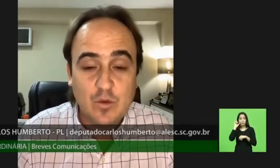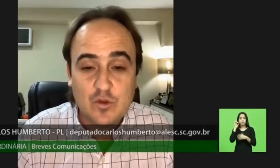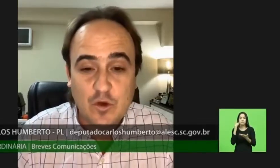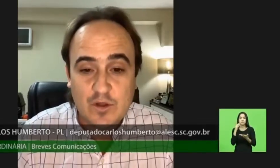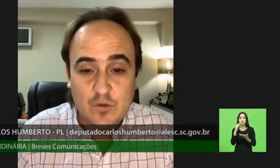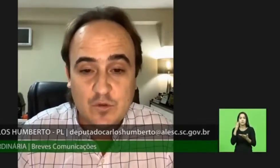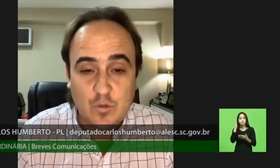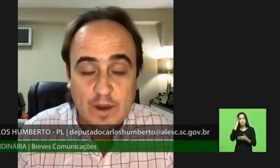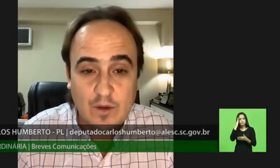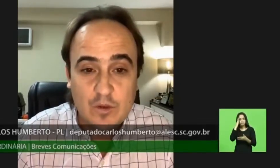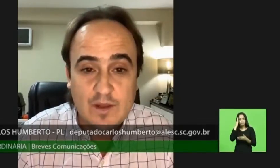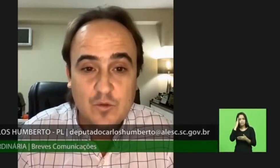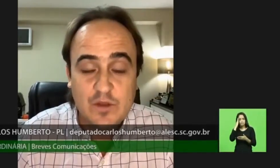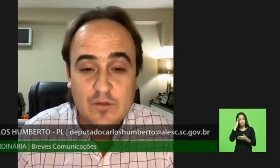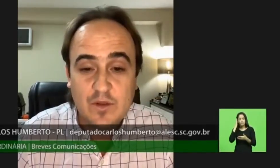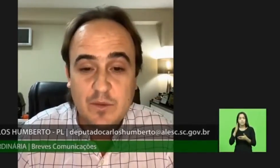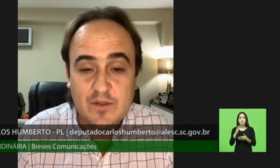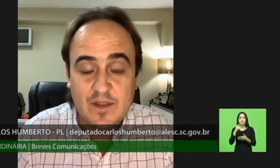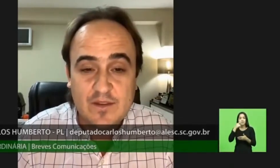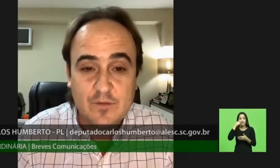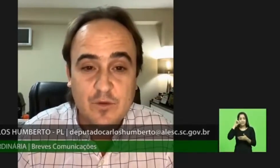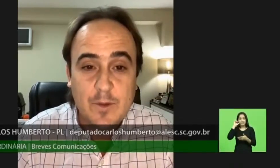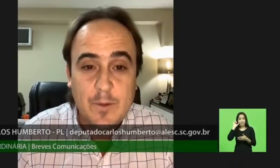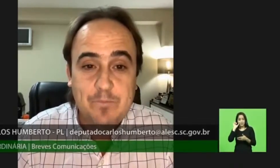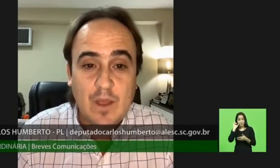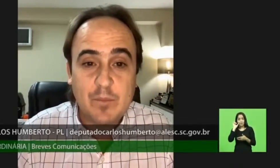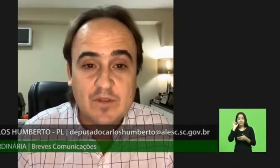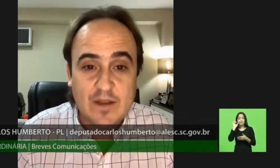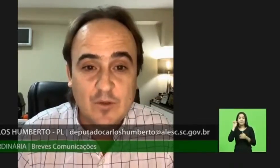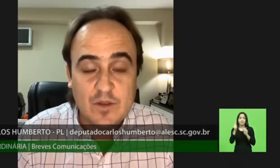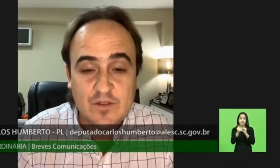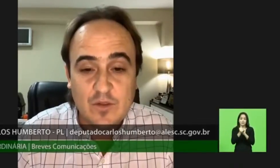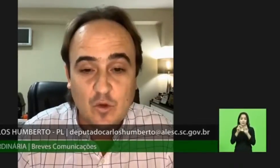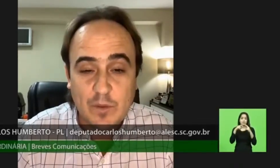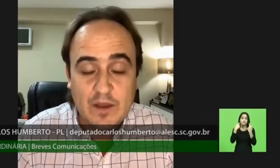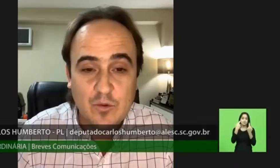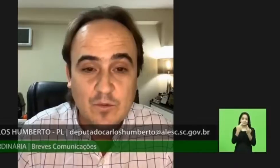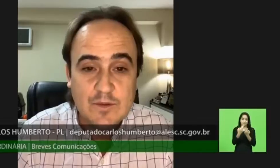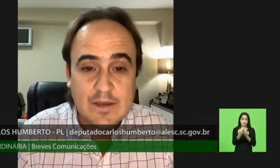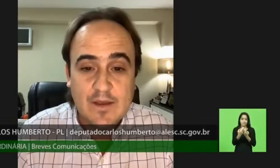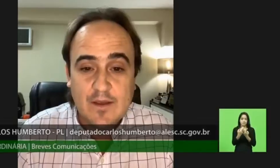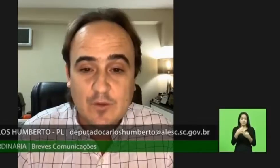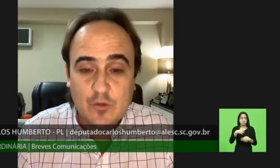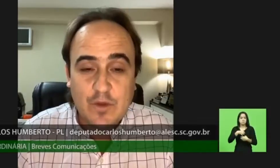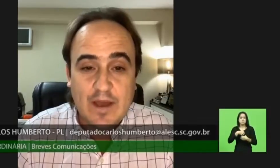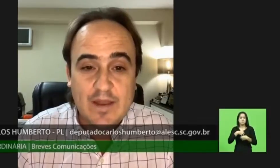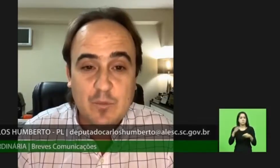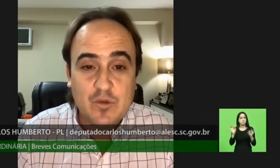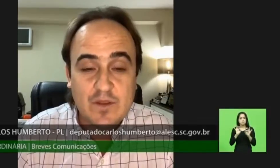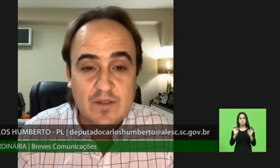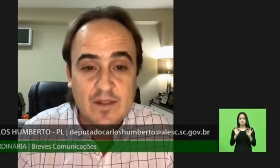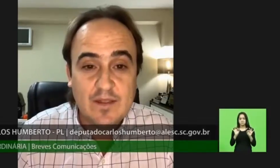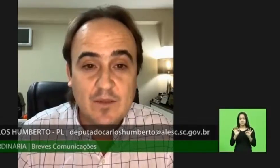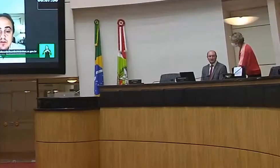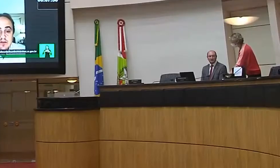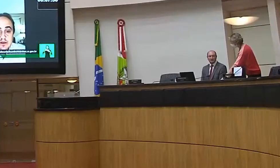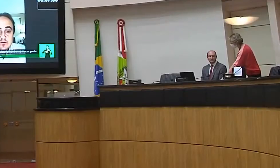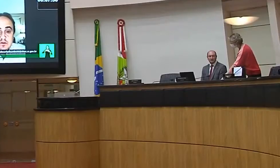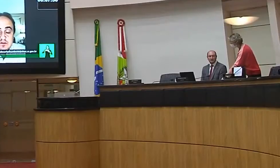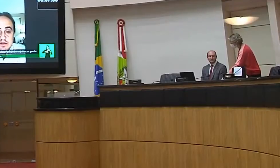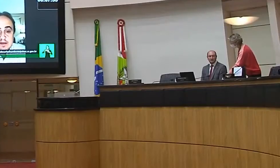eleitores, mas comemorou a vitória que obteve no domingo, quando se reelegeu vice-prefeito de Balneário